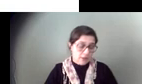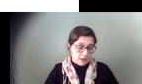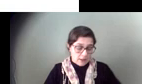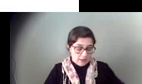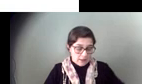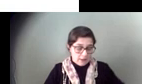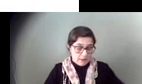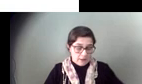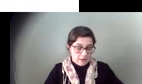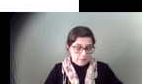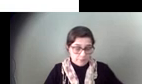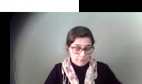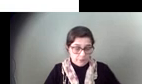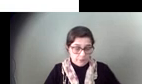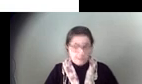dificuldade.